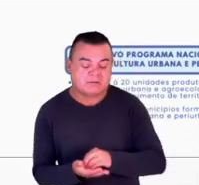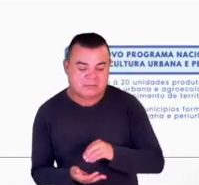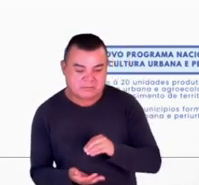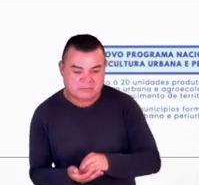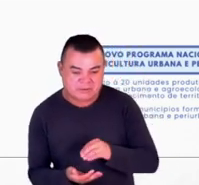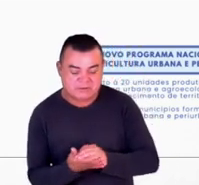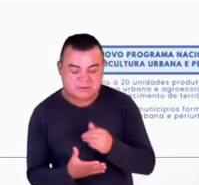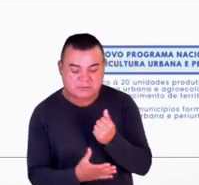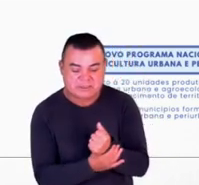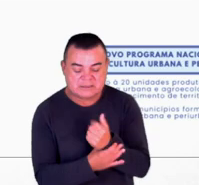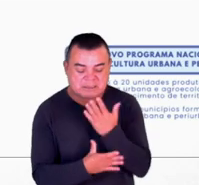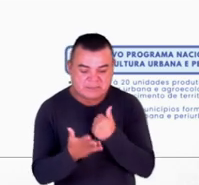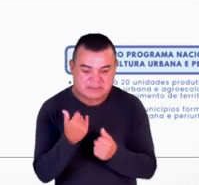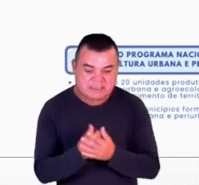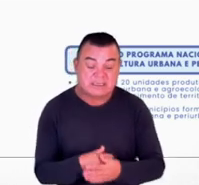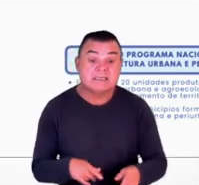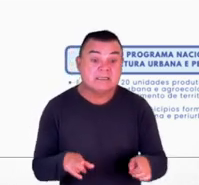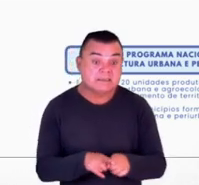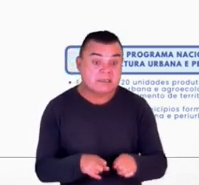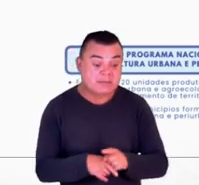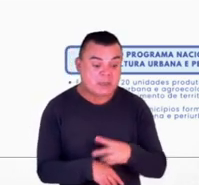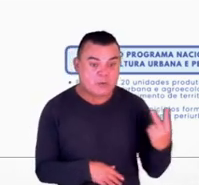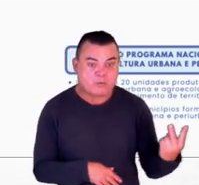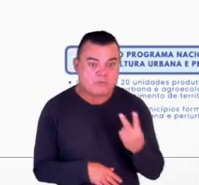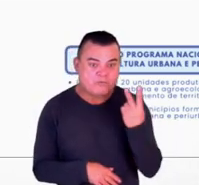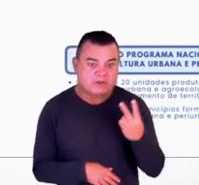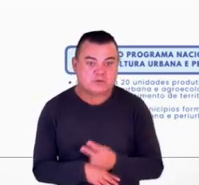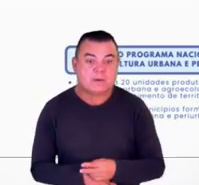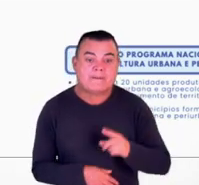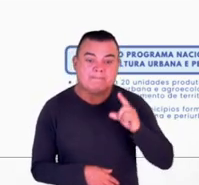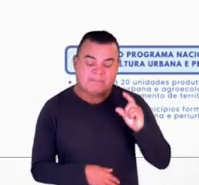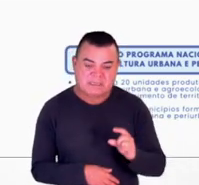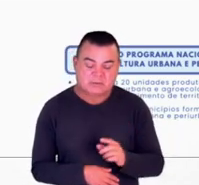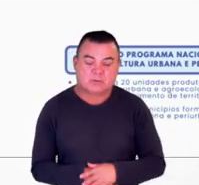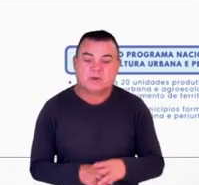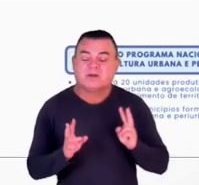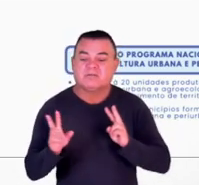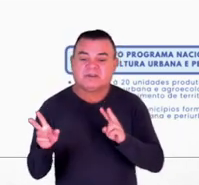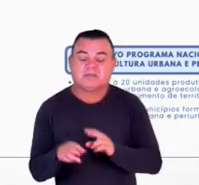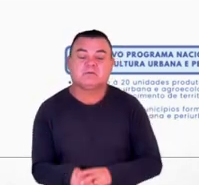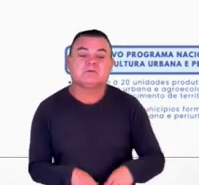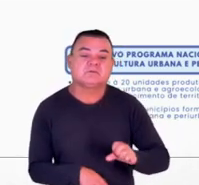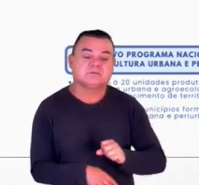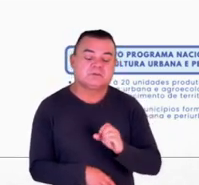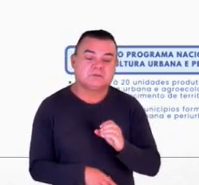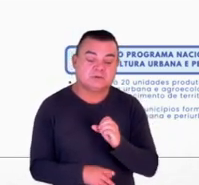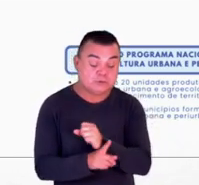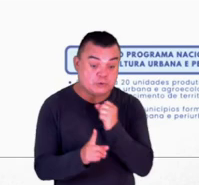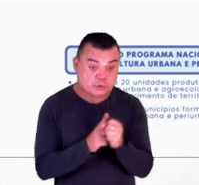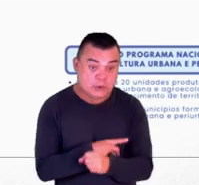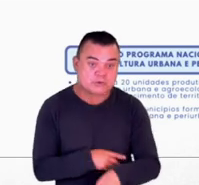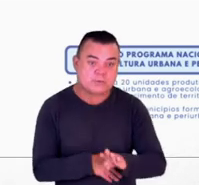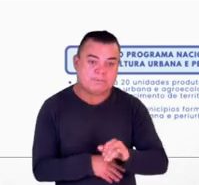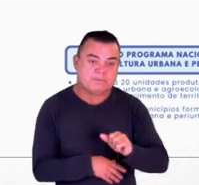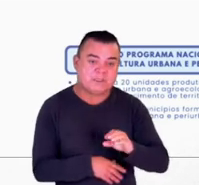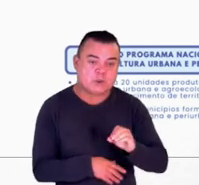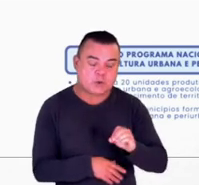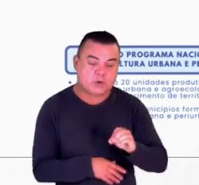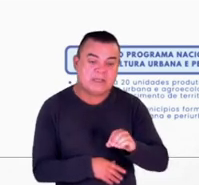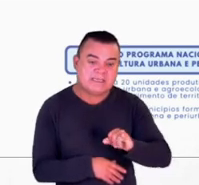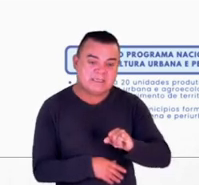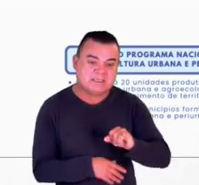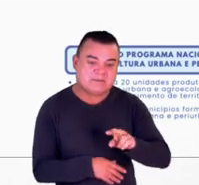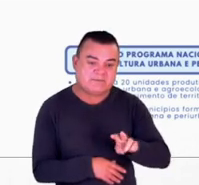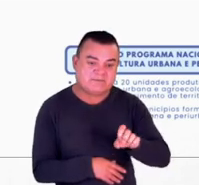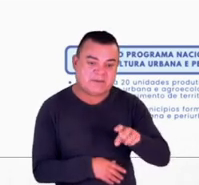sejam garantidos preços mínimos também olhando paraas dimensões de sociobiodiversidade então justamente garantindo que uma alimentação ela esteja